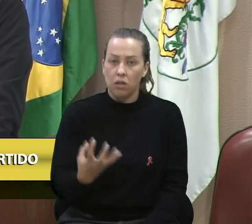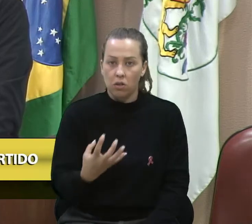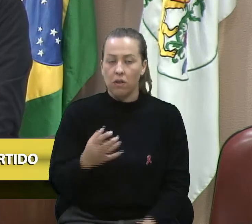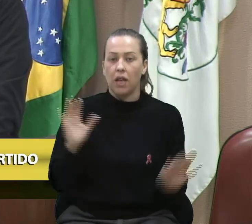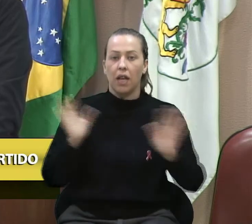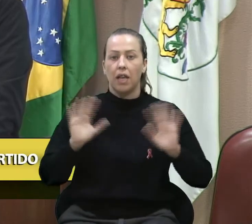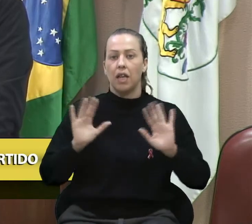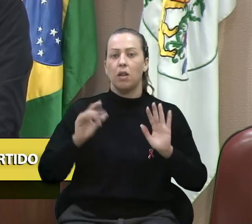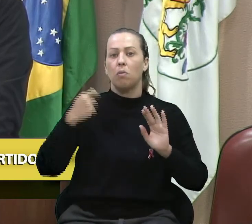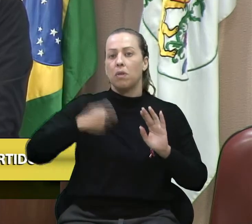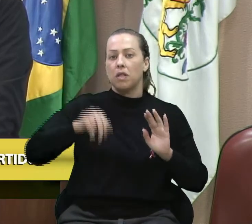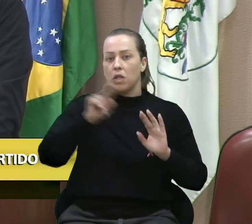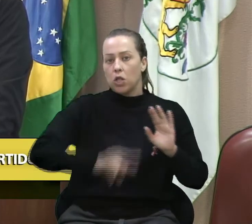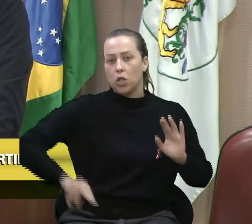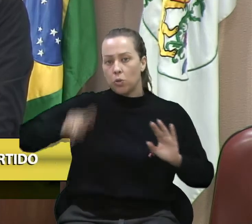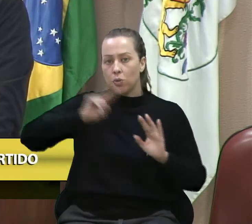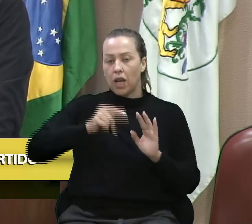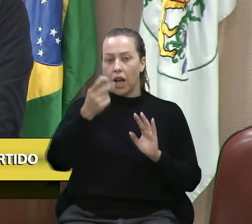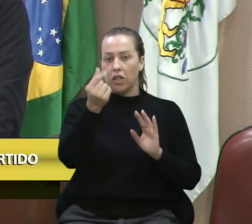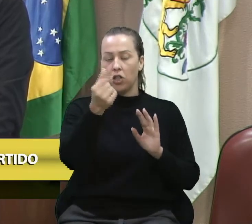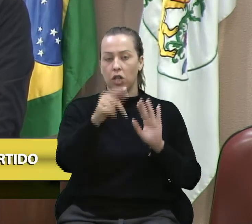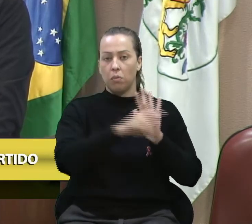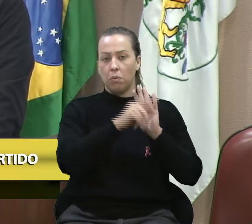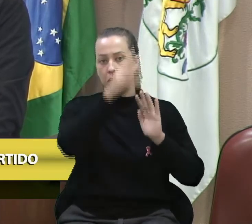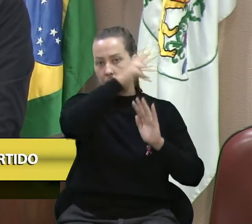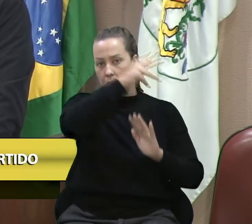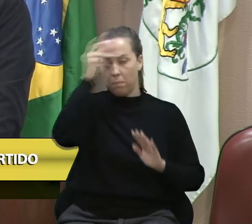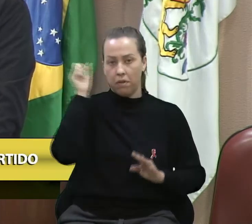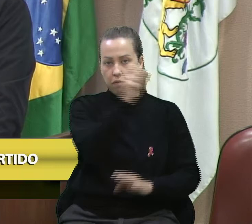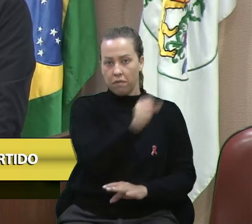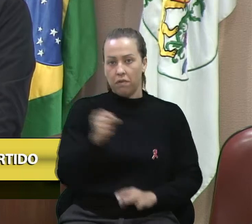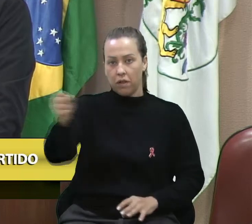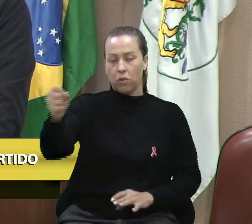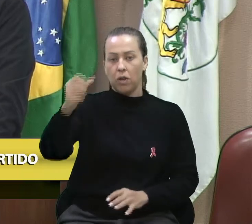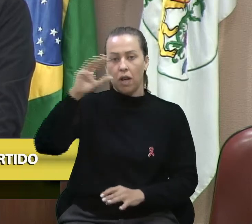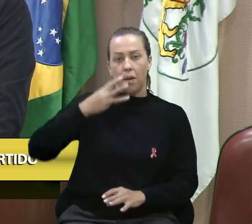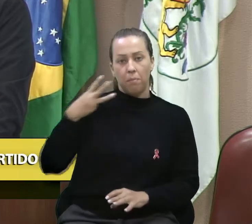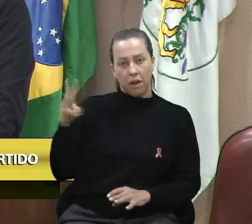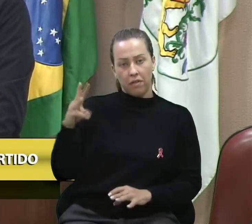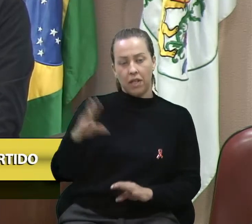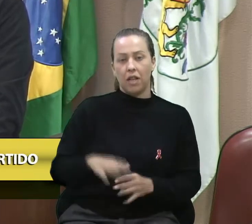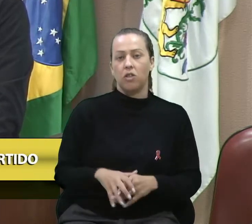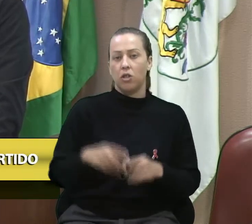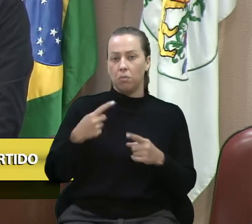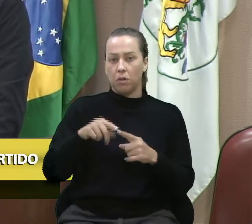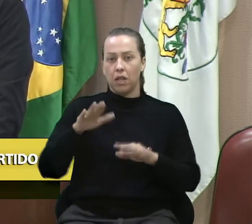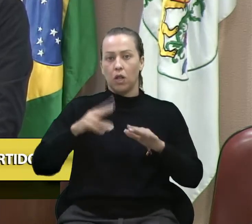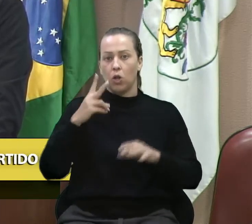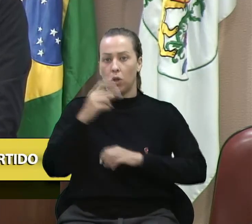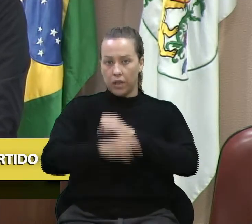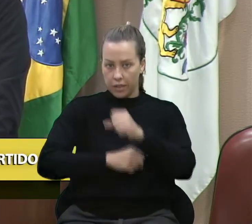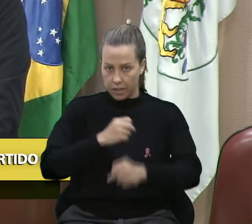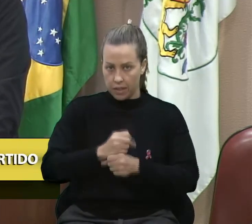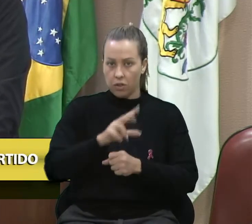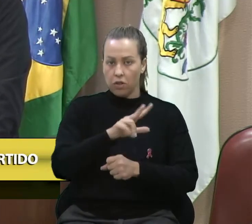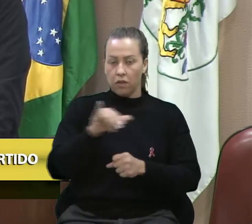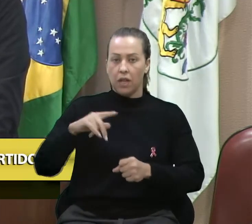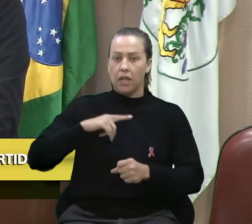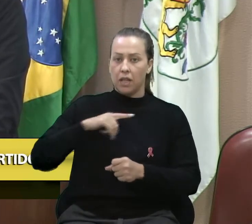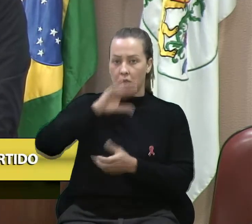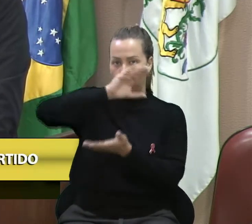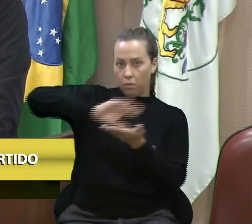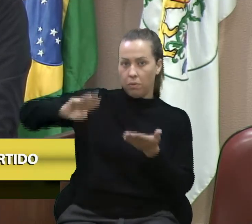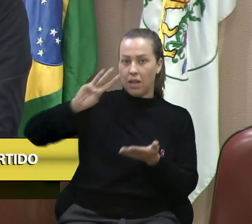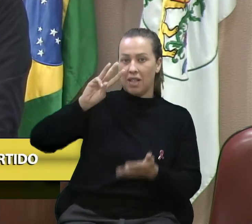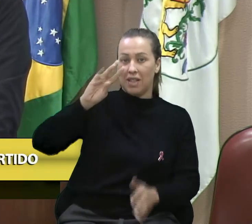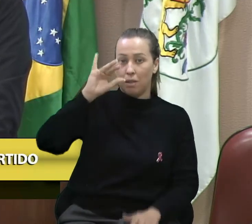não onerem o contribuinte e que tornem a empresa mais sustentável. Porque, senão, daqui 2 anos a gente vai estar fazendo aporte em vez de